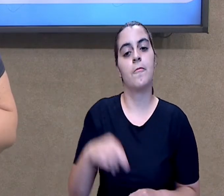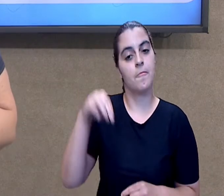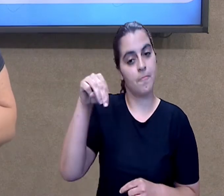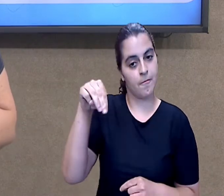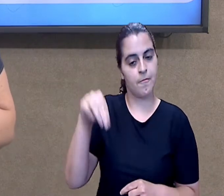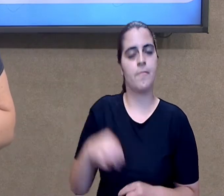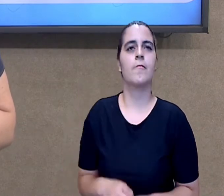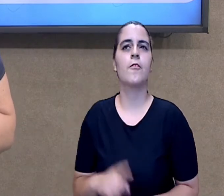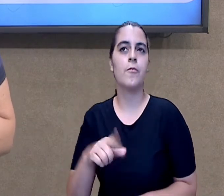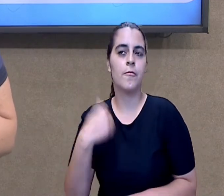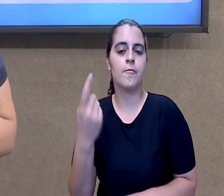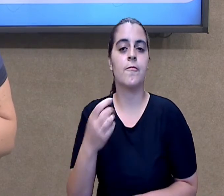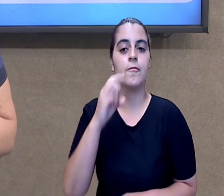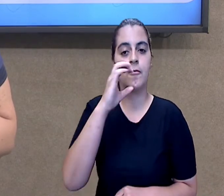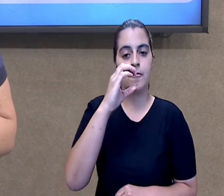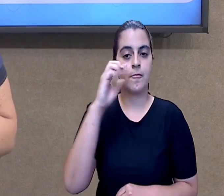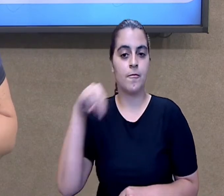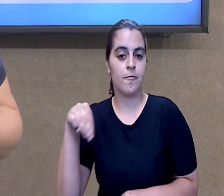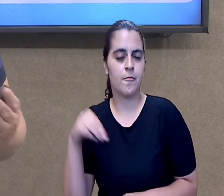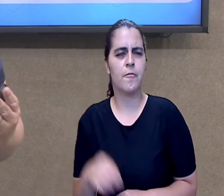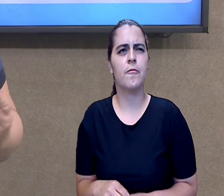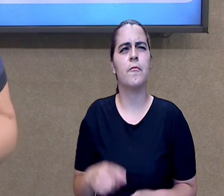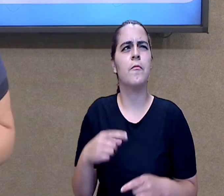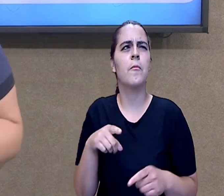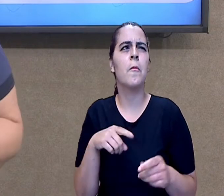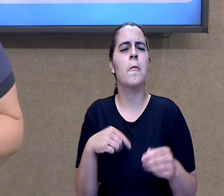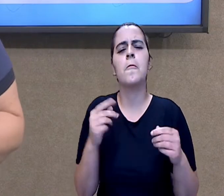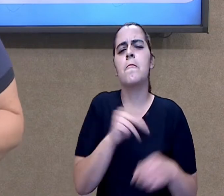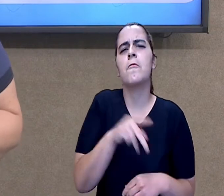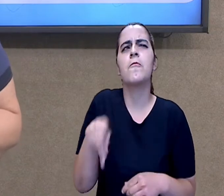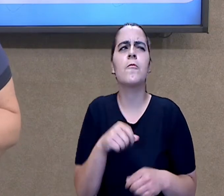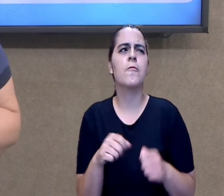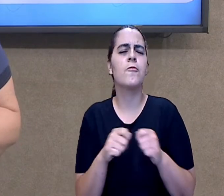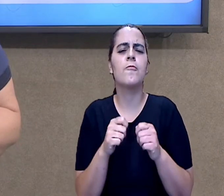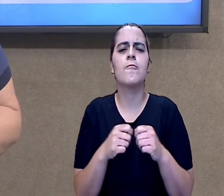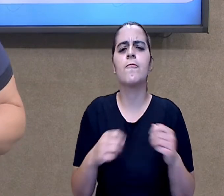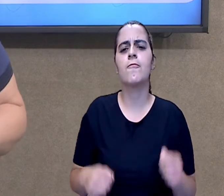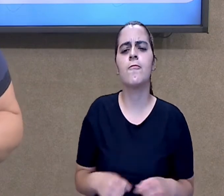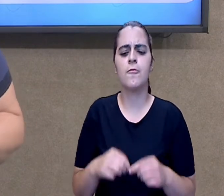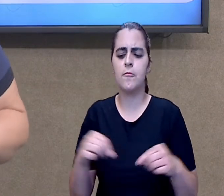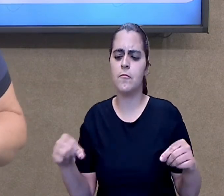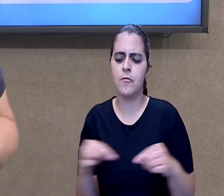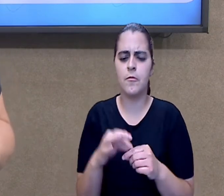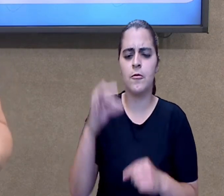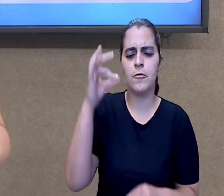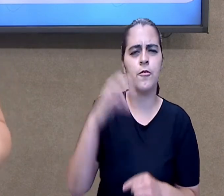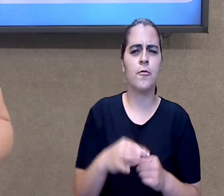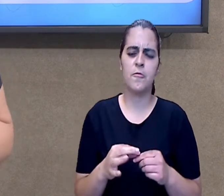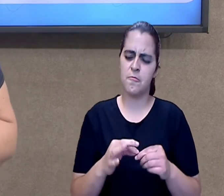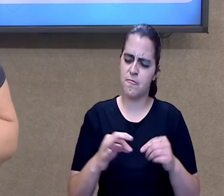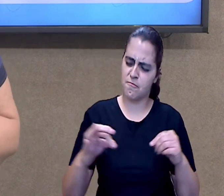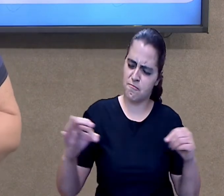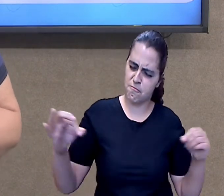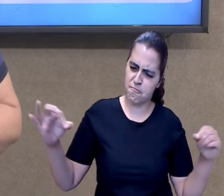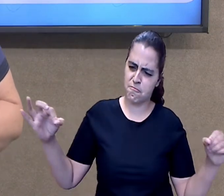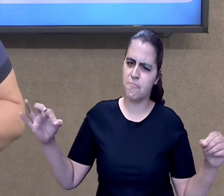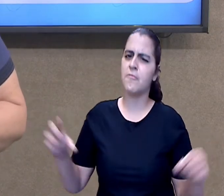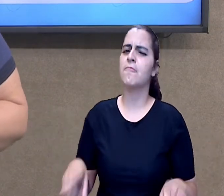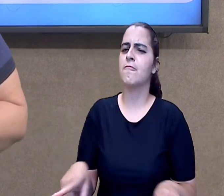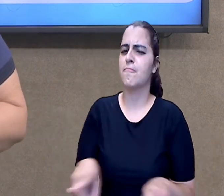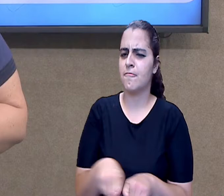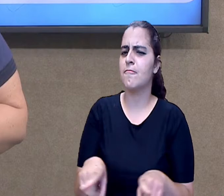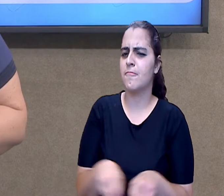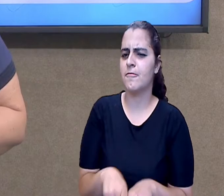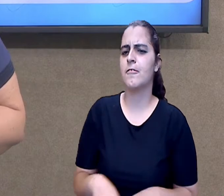centímetro. Mas aí você pode estar se perguntando, professora, como a gente faz a medição em grande distância? Nós